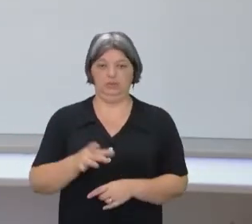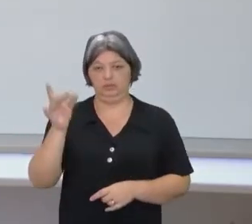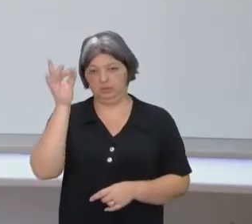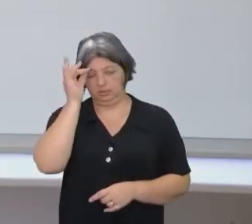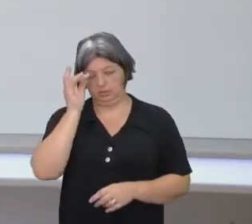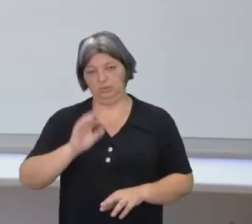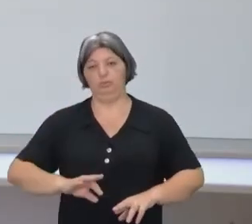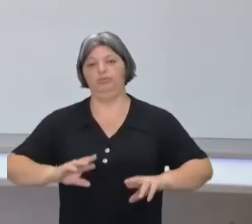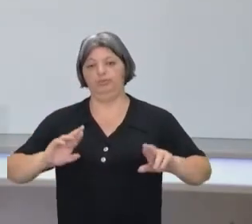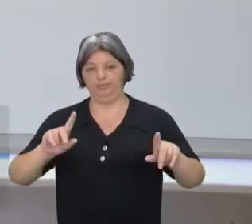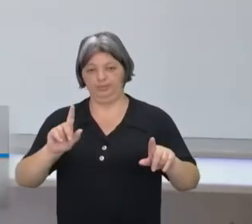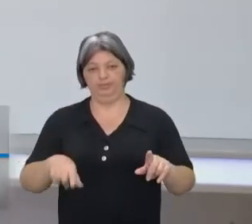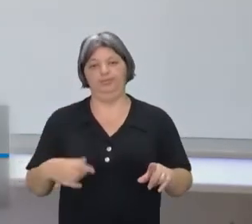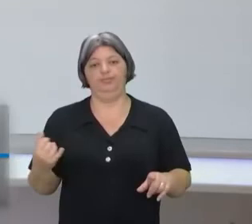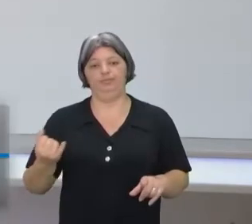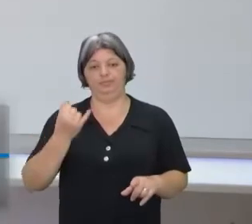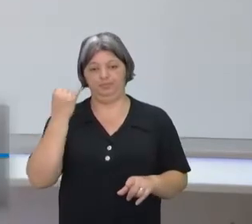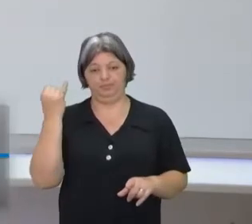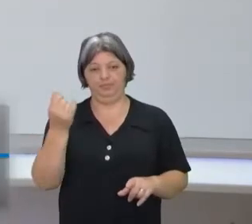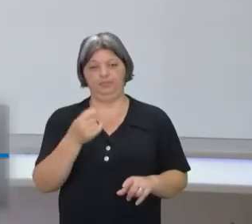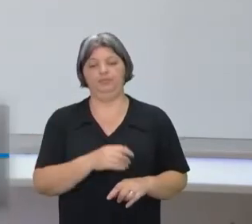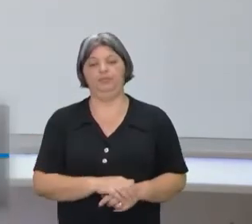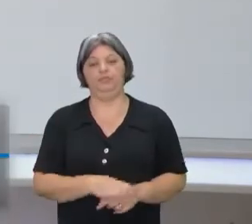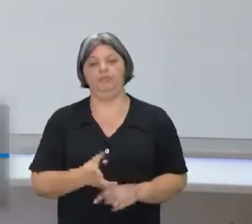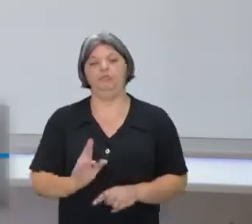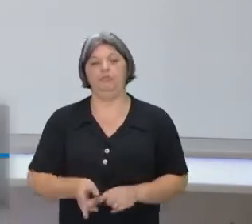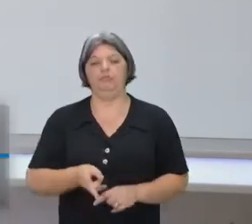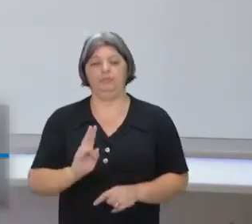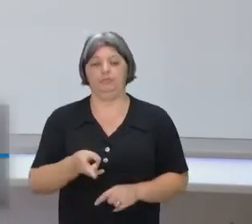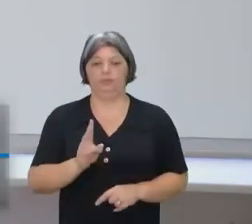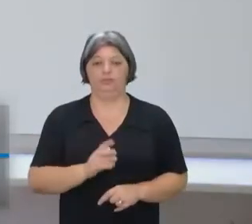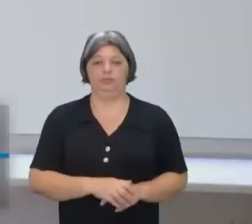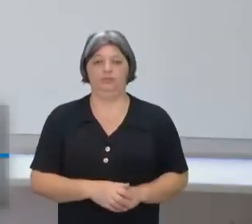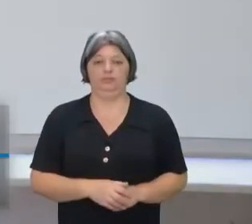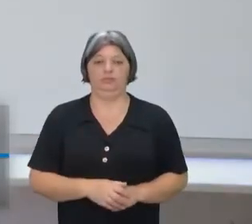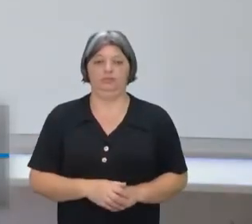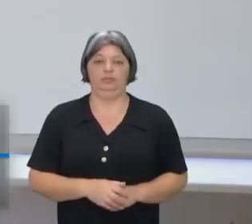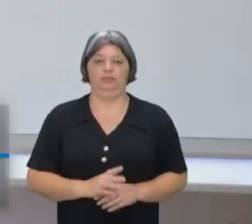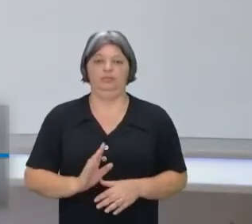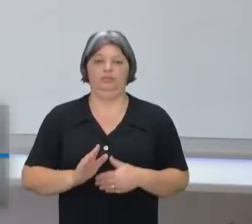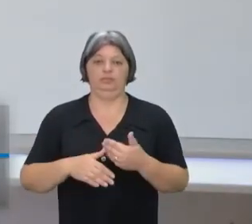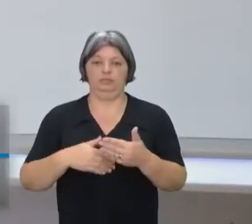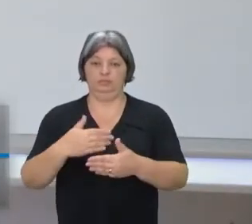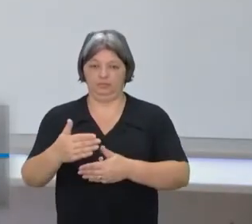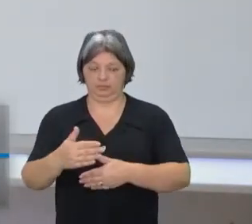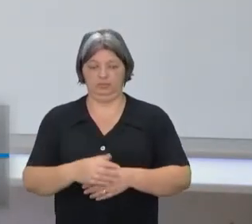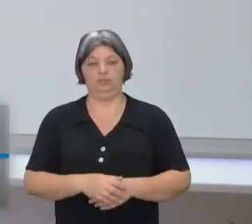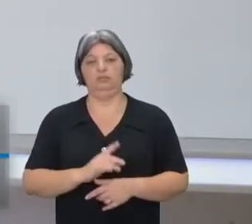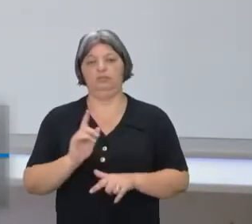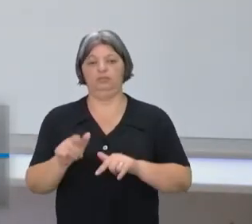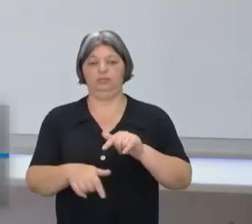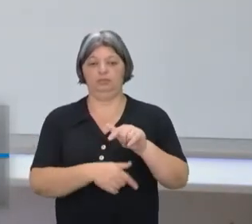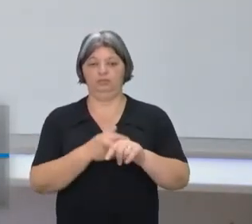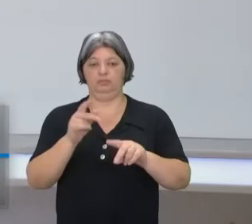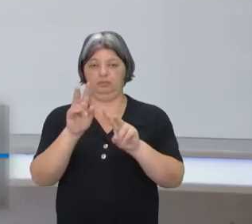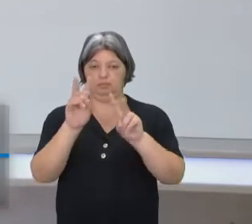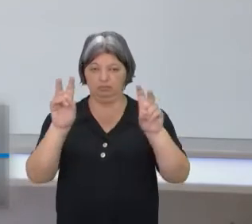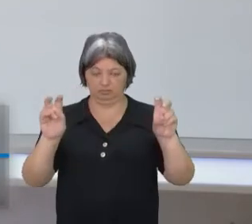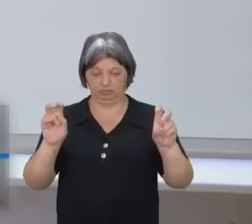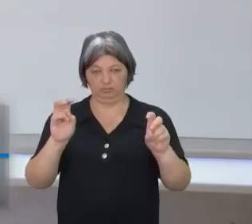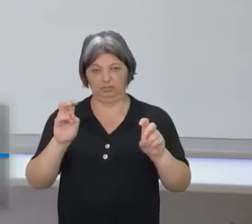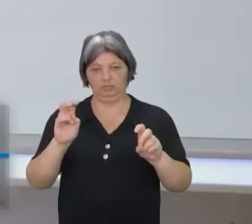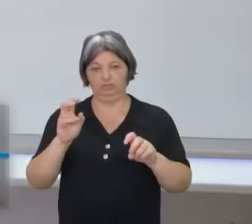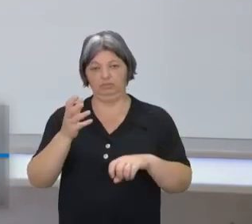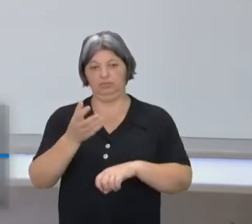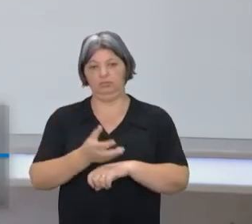diferença, que ela vai ser muito importante para a gente dar continuidade na nossa sequência aí, para a gente trabalhar o nosso